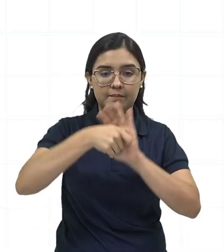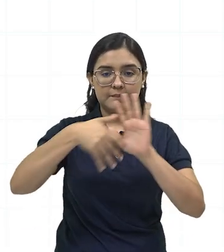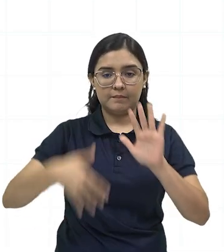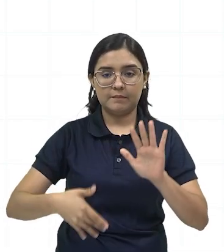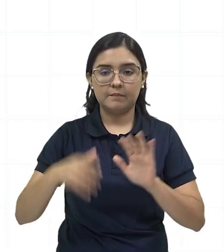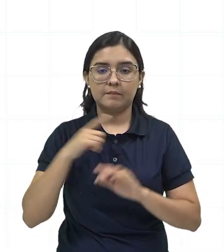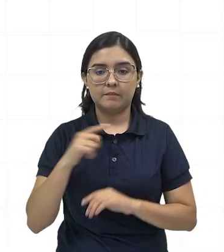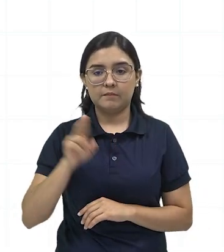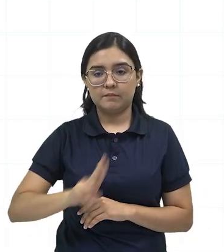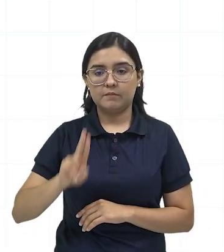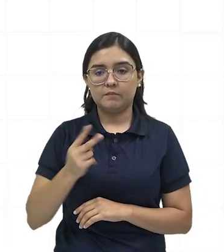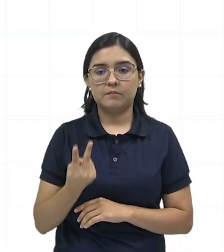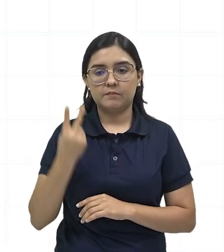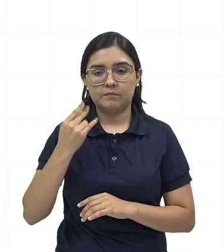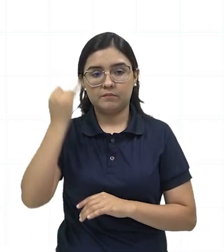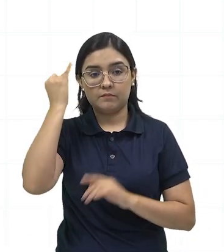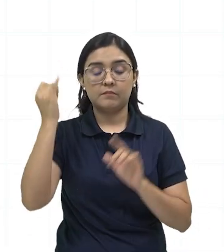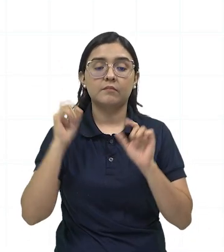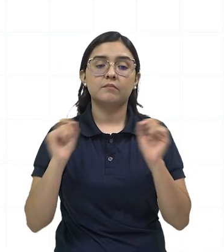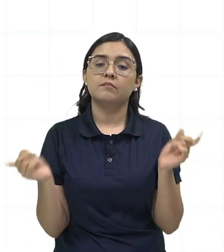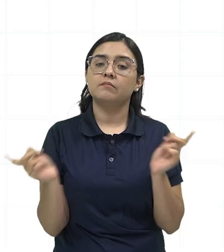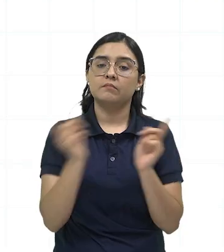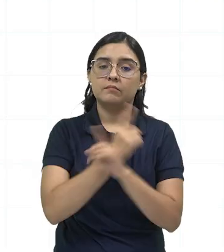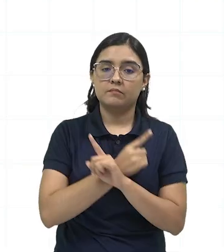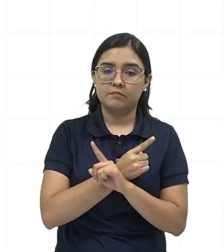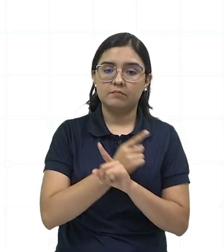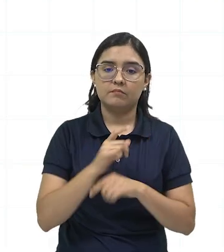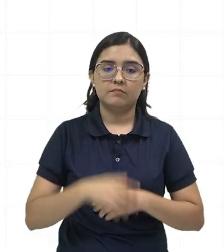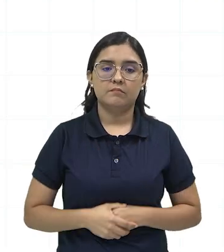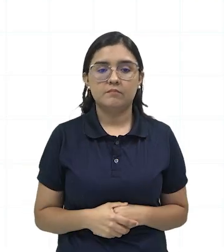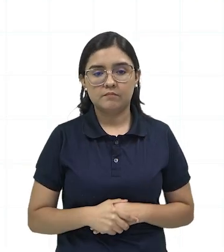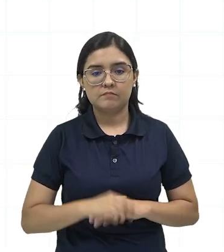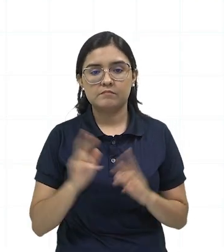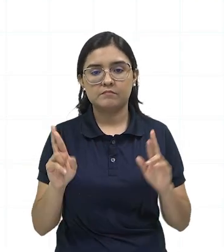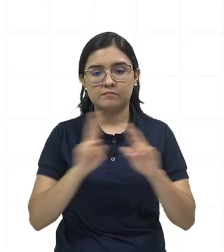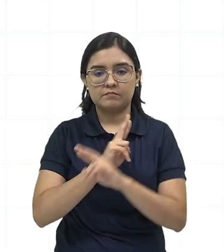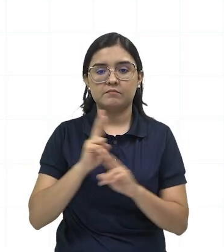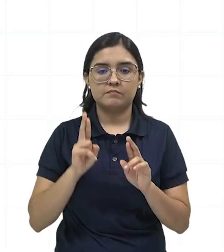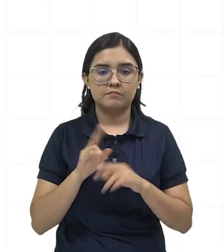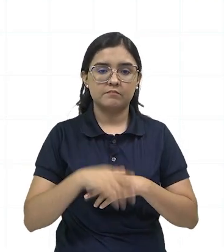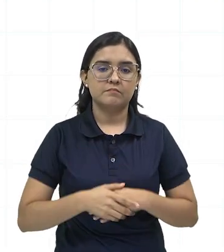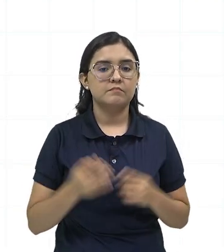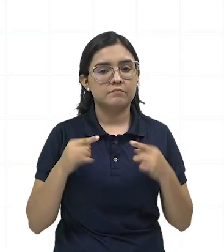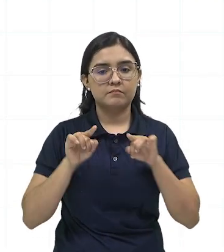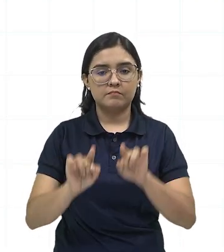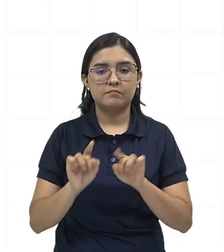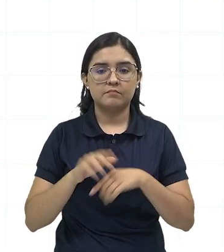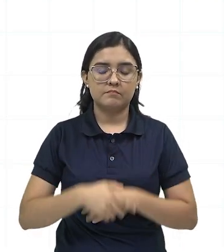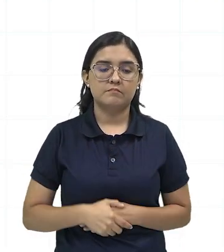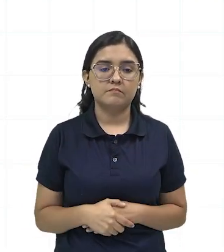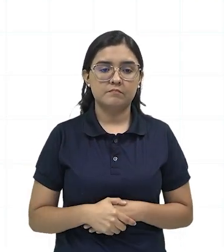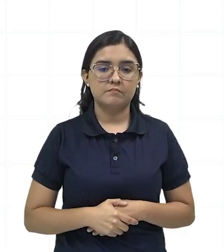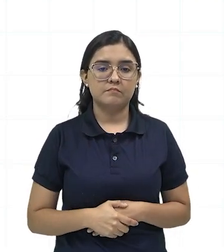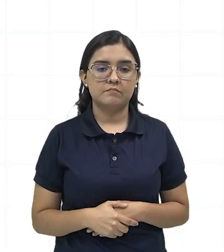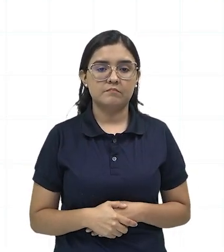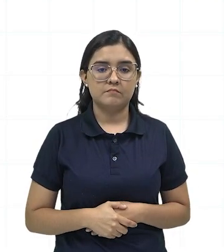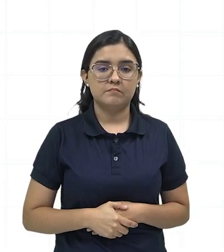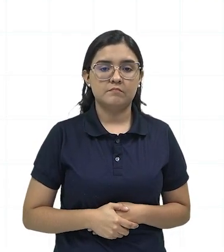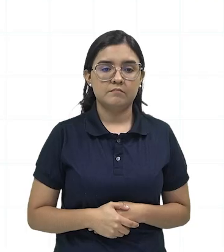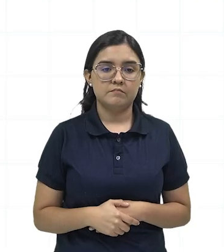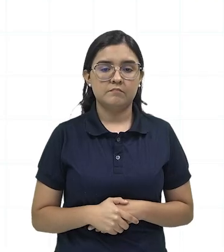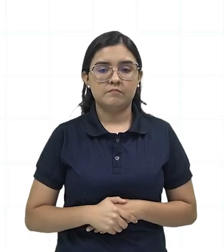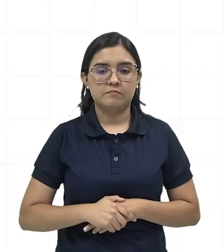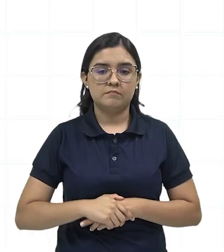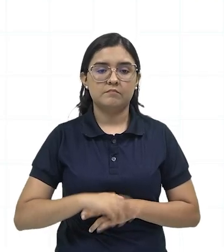há o emprego de duas ideias contrárias que se relacionam ao mesmo tempo com referência